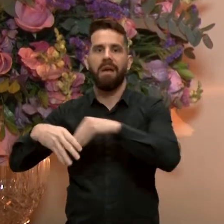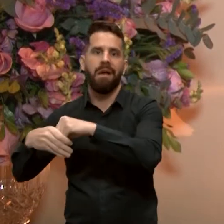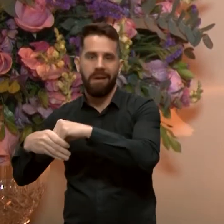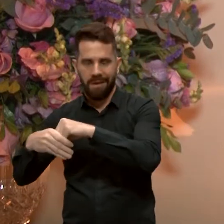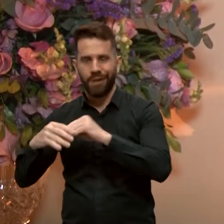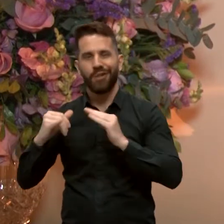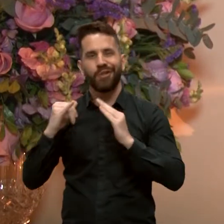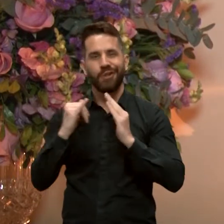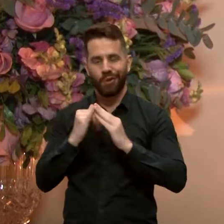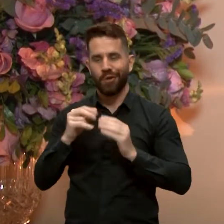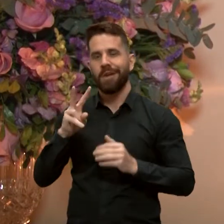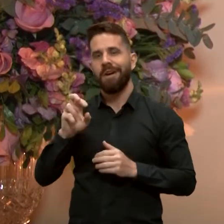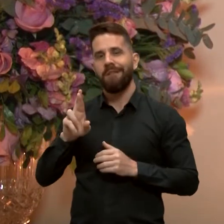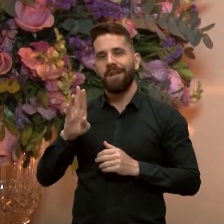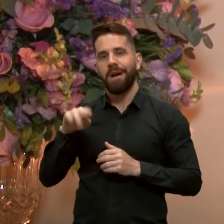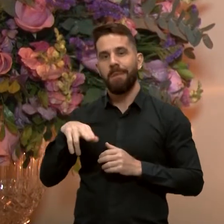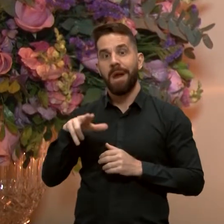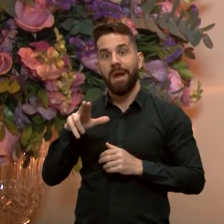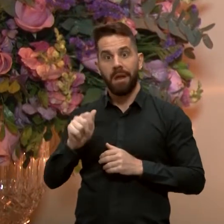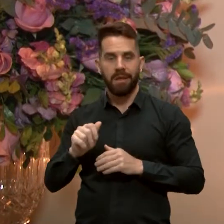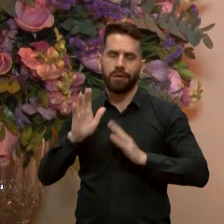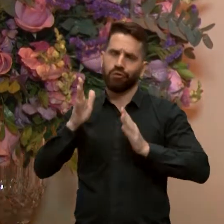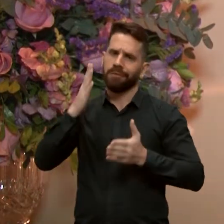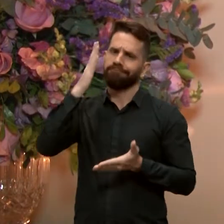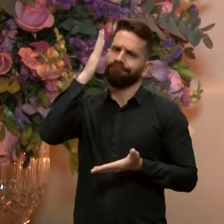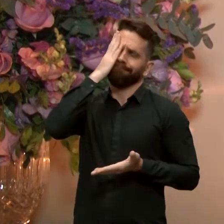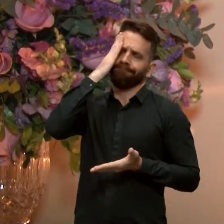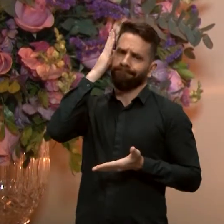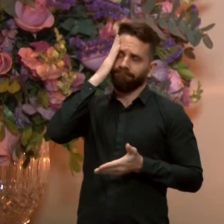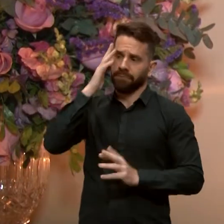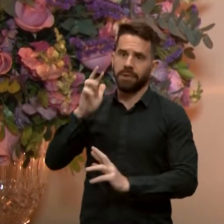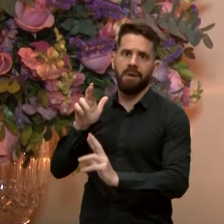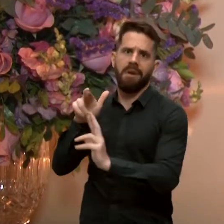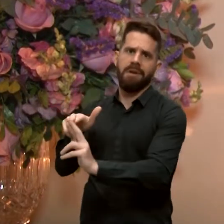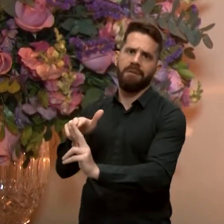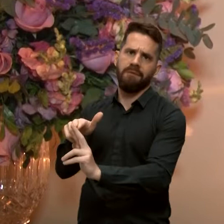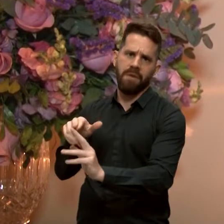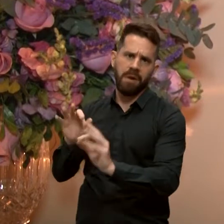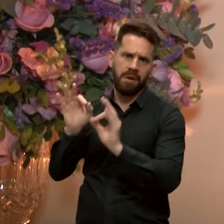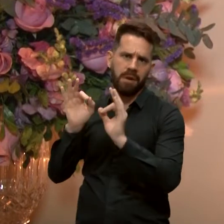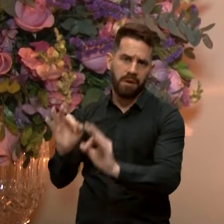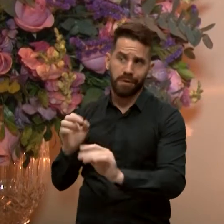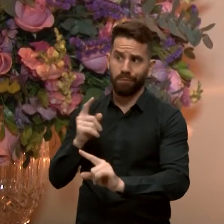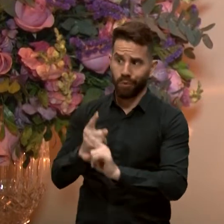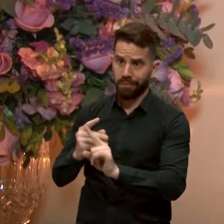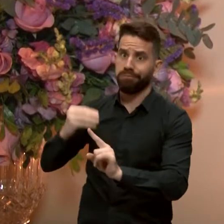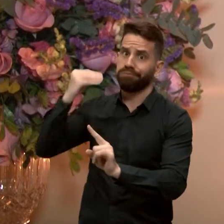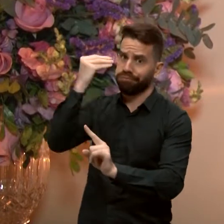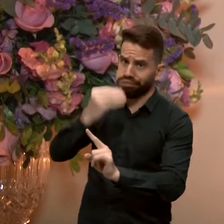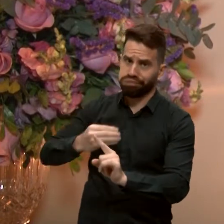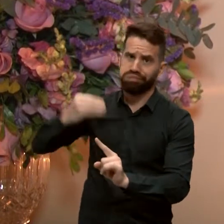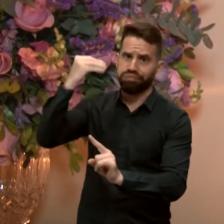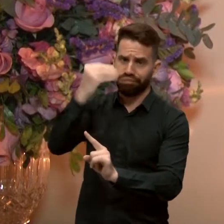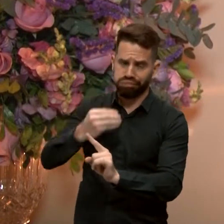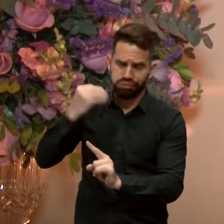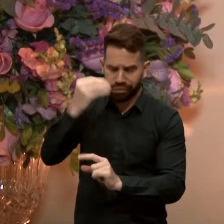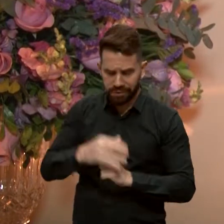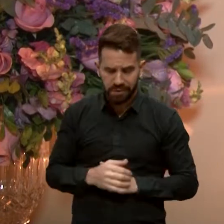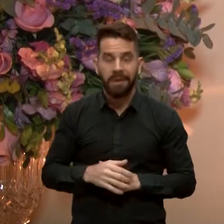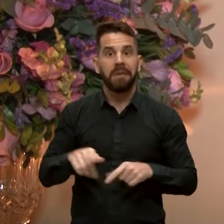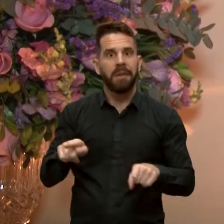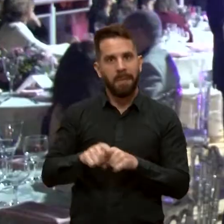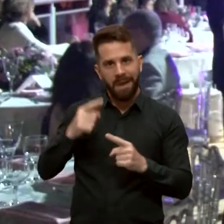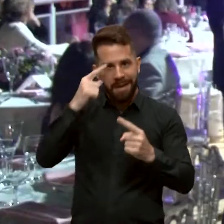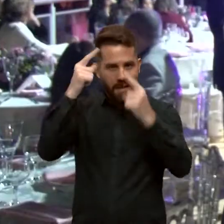do que nunca com credibilidade, que só esse tempo de história proporciona. E mais do que isso, com